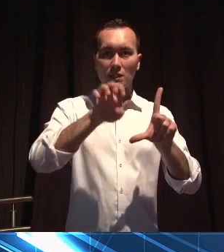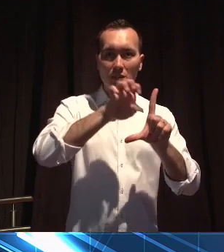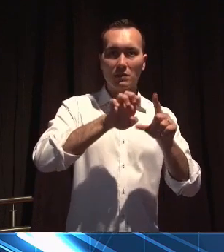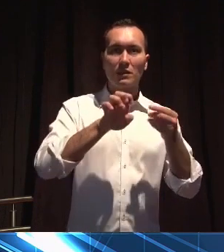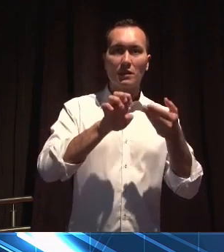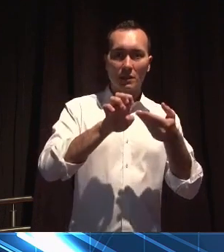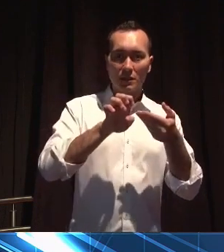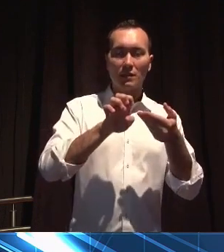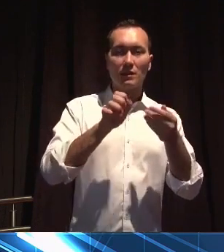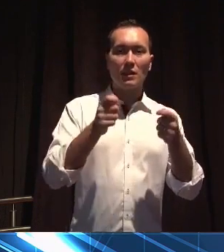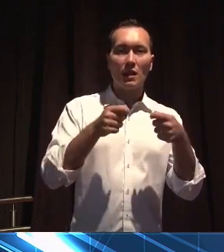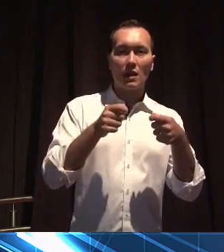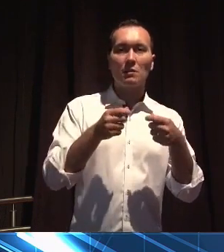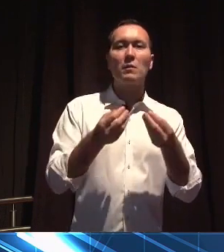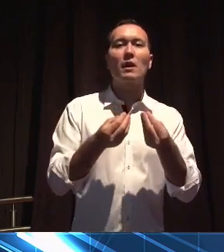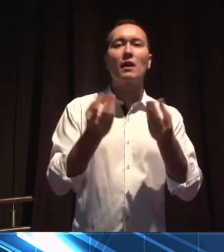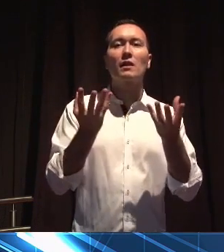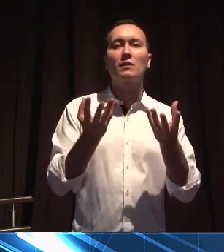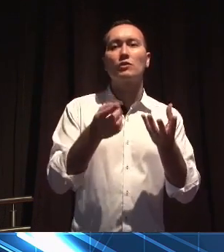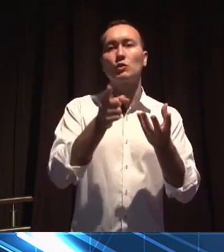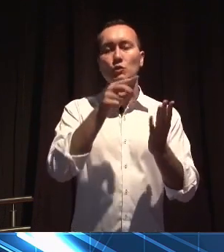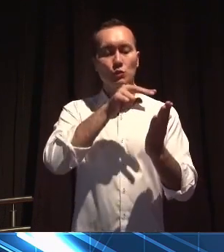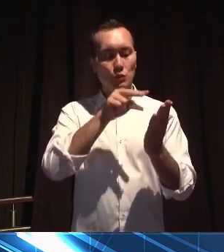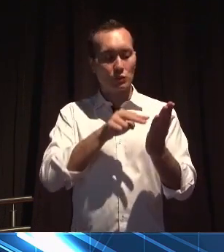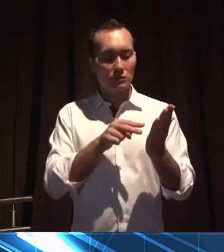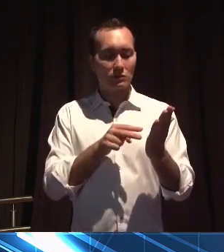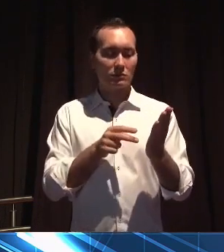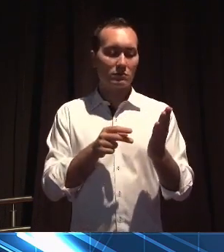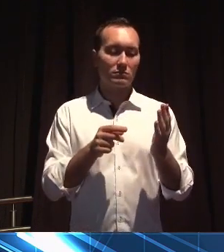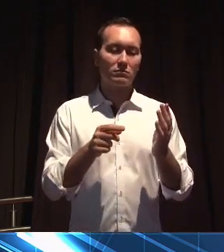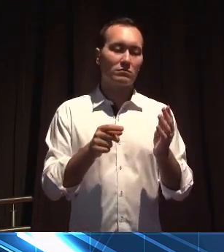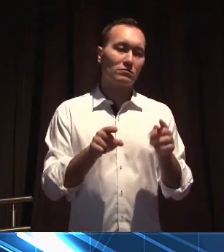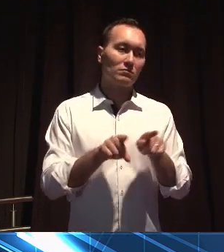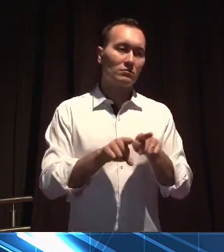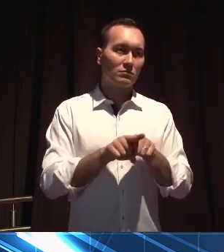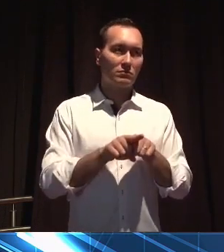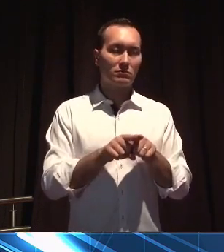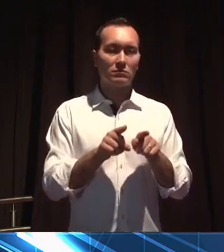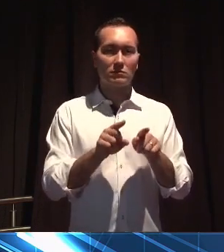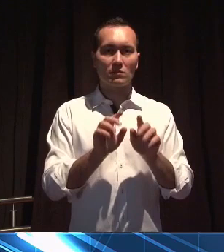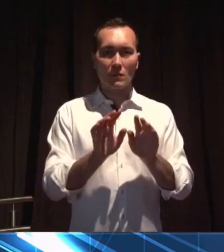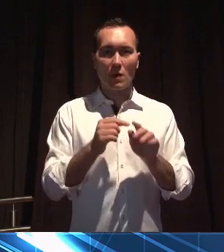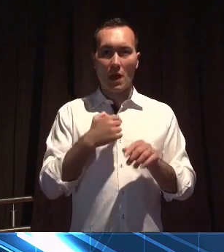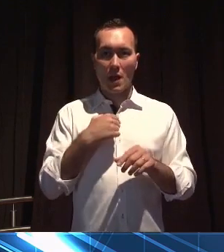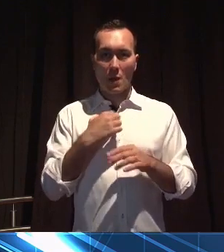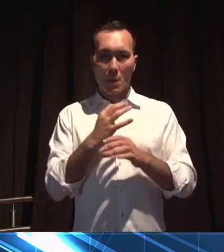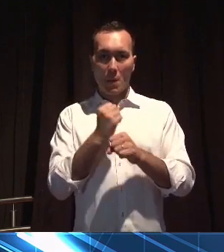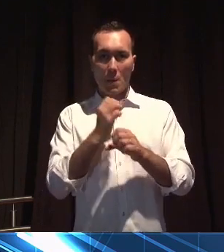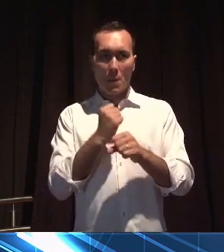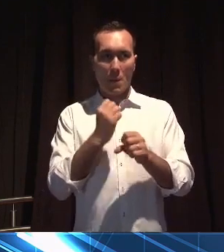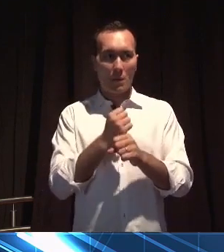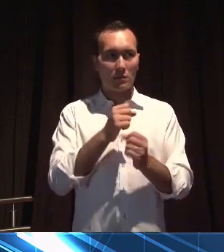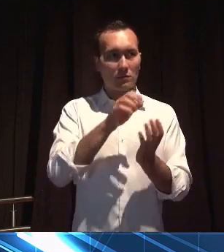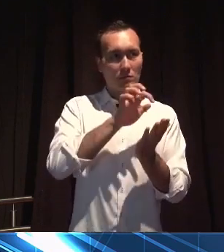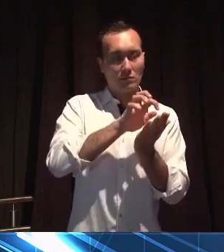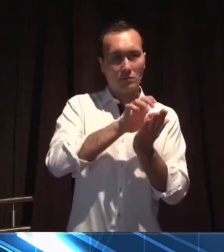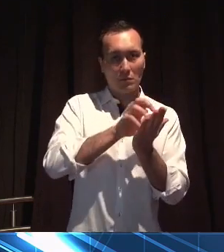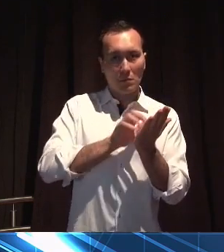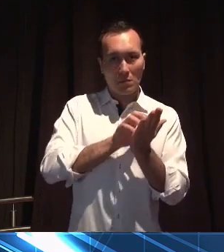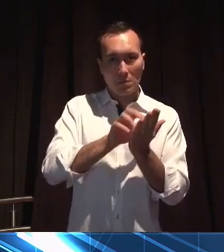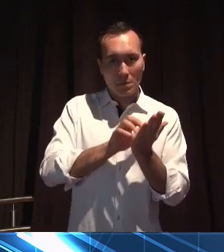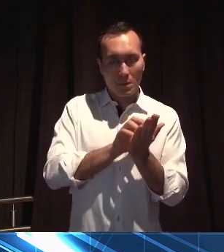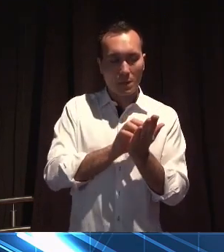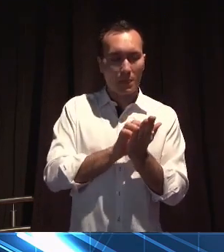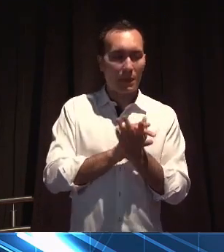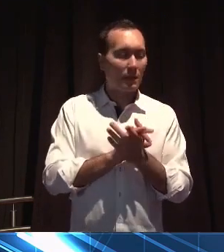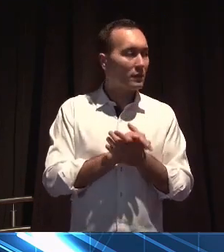tributo tem tudo só que no meu na minha calculadora de estatísticas eu só eu mandaria o